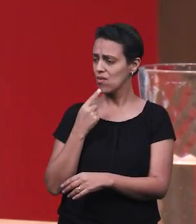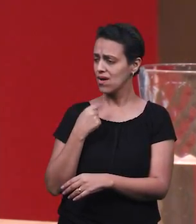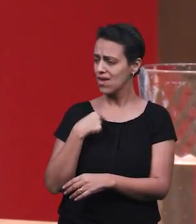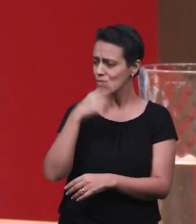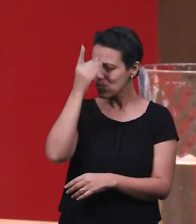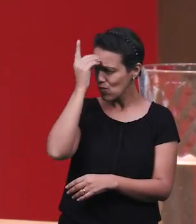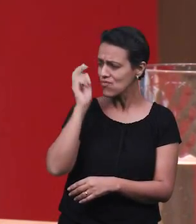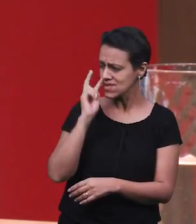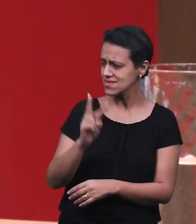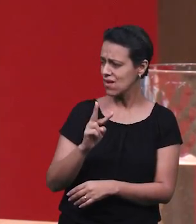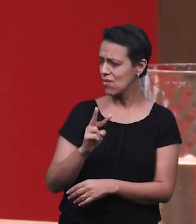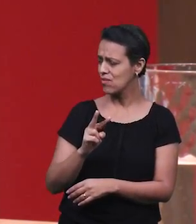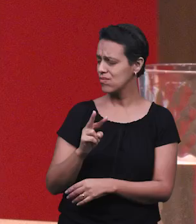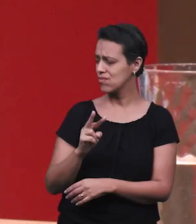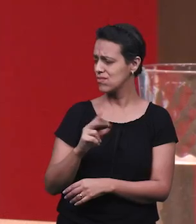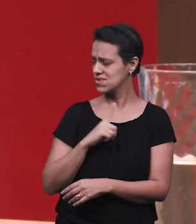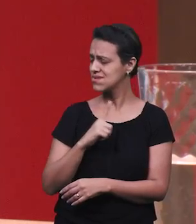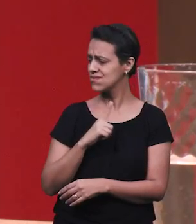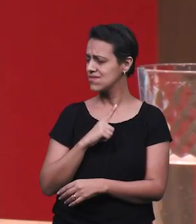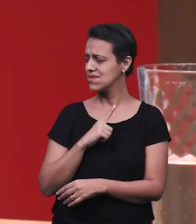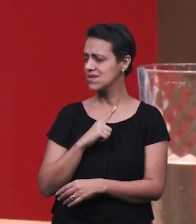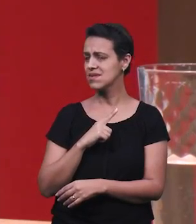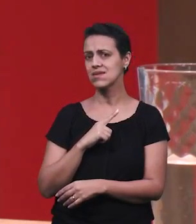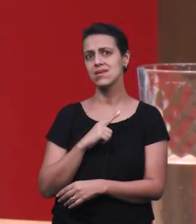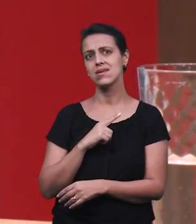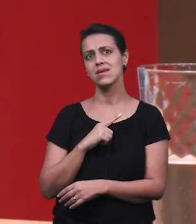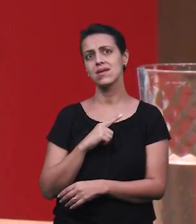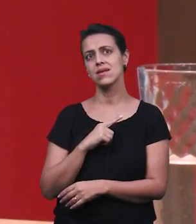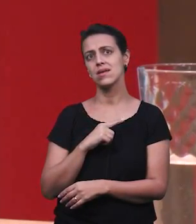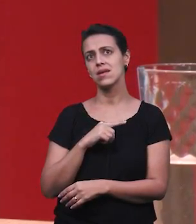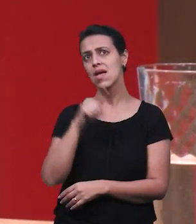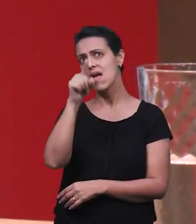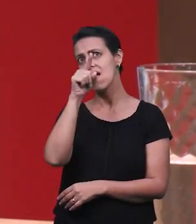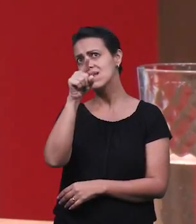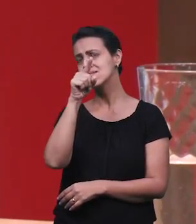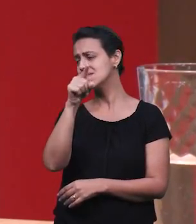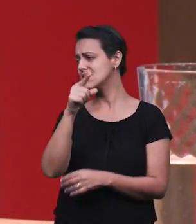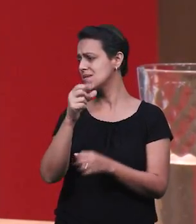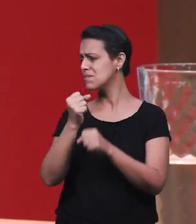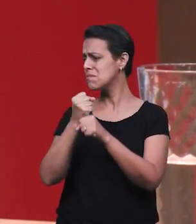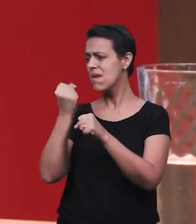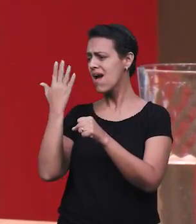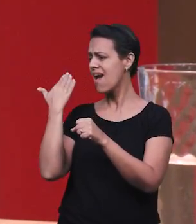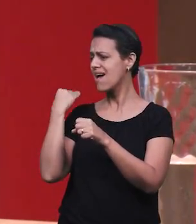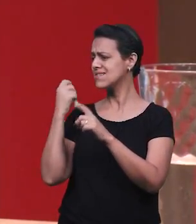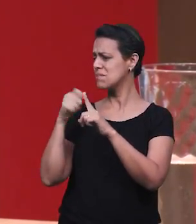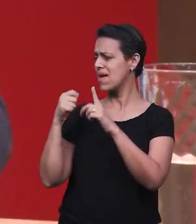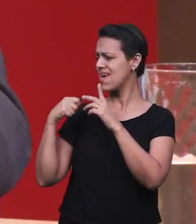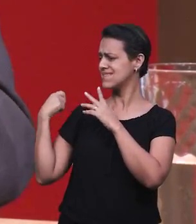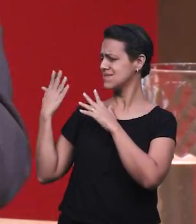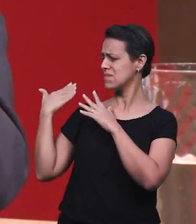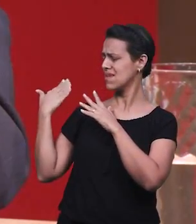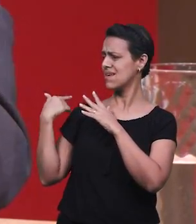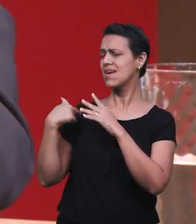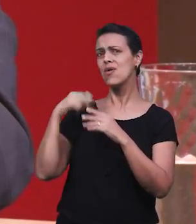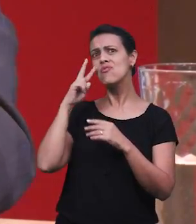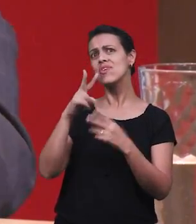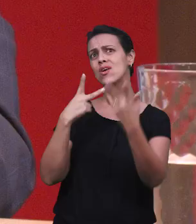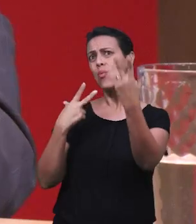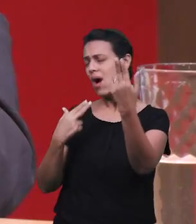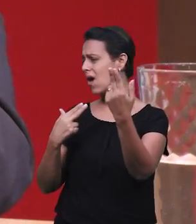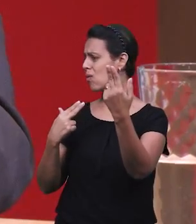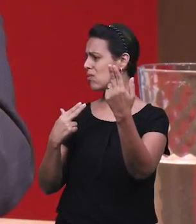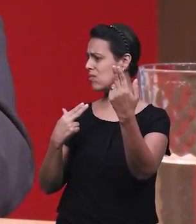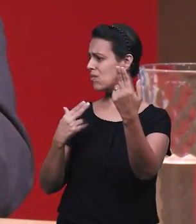eu tive uma visão meses atrás, com esse painel. Eu não entendi nada,